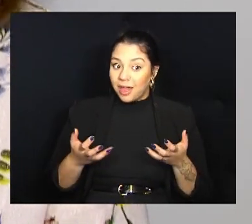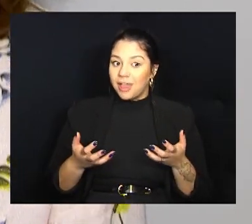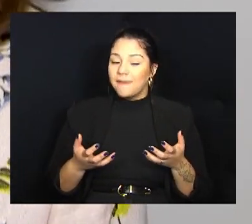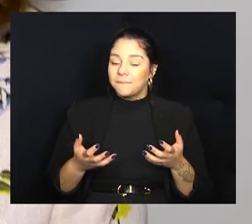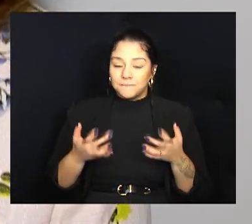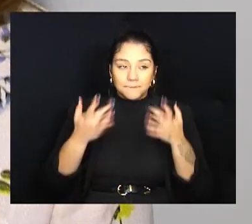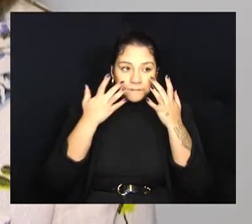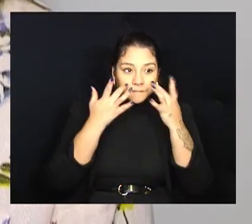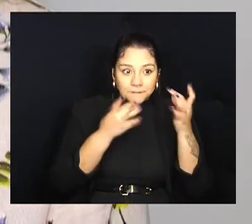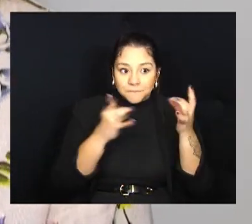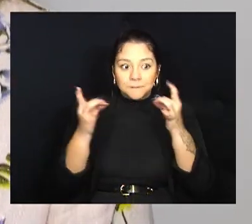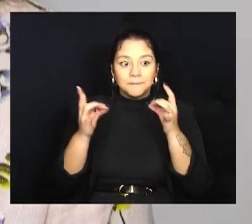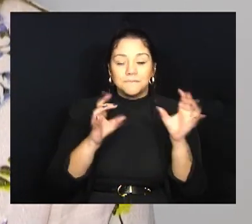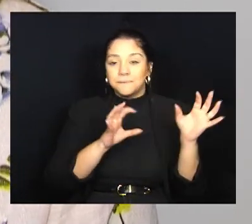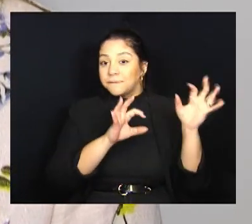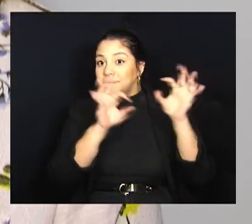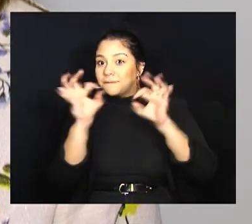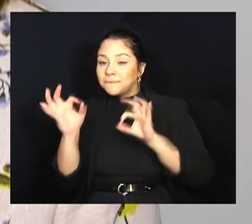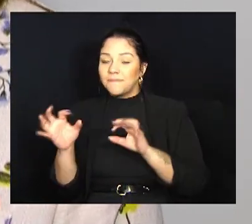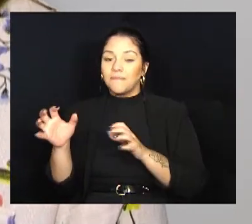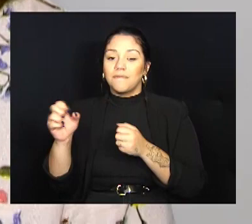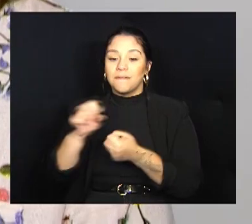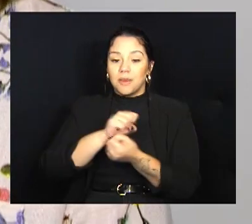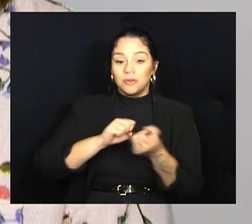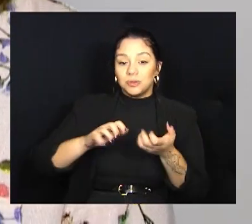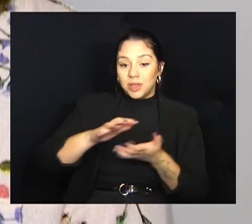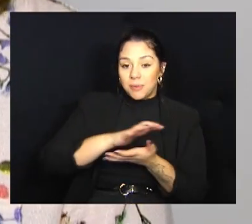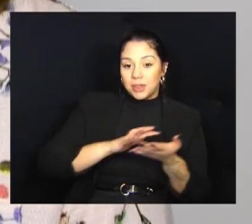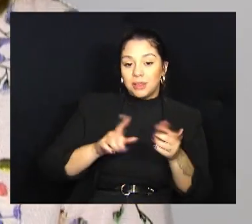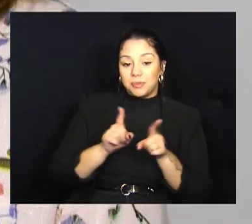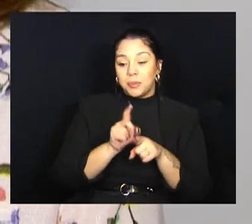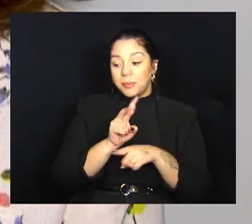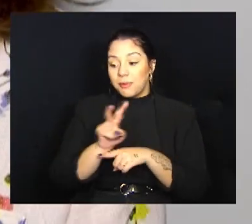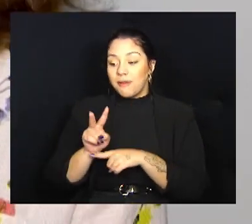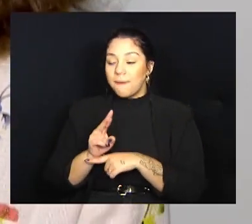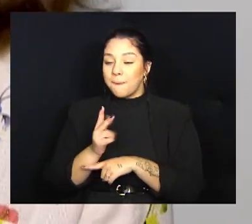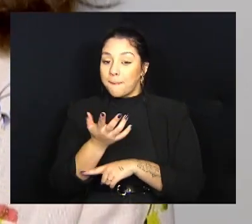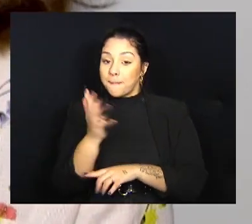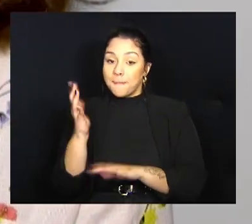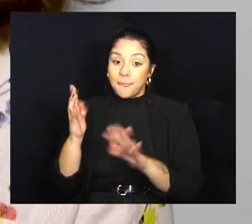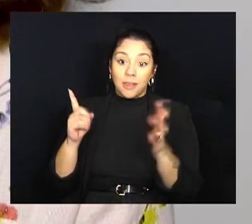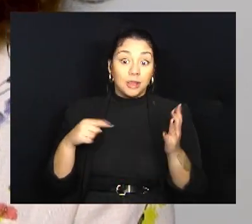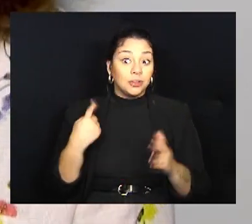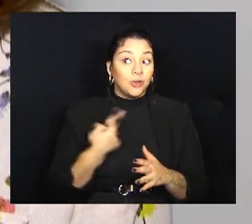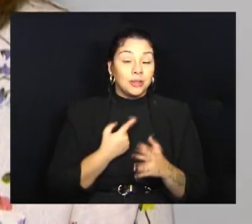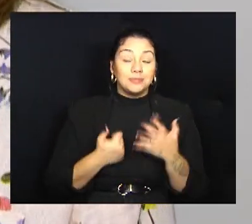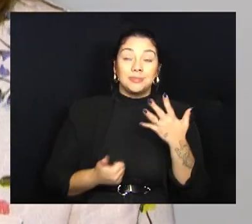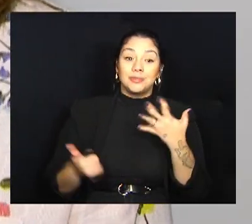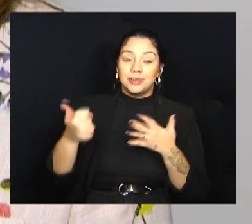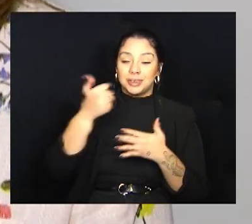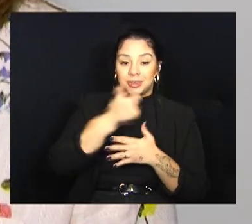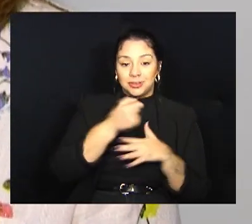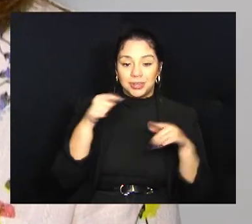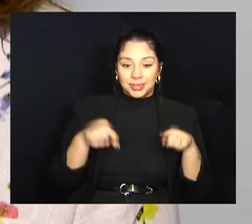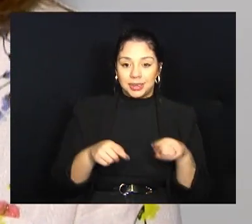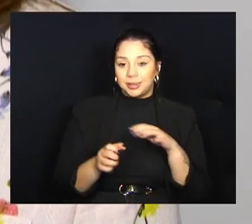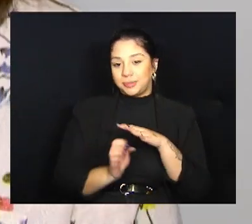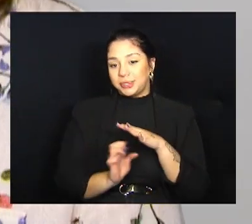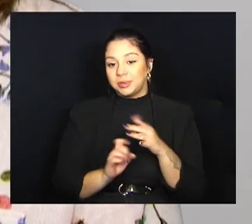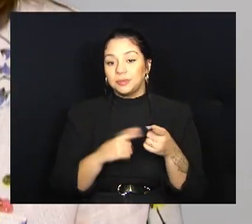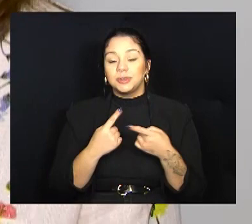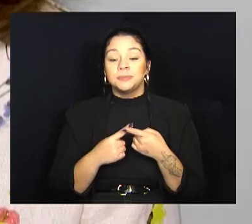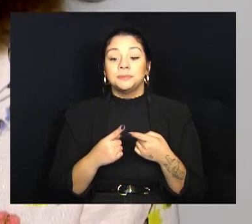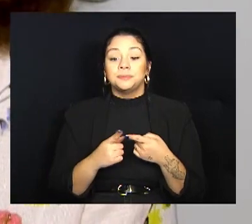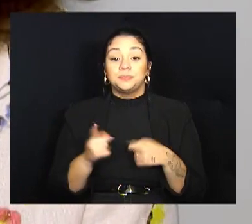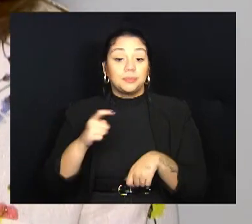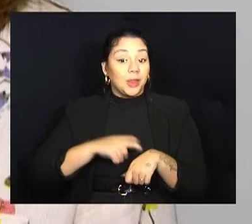para a preservação, sustentabilidade. Então é uma coisa que nós somos privilegiados aqui na INDEC, porque a gente tem a gente pode